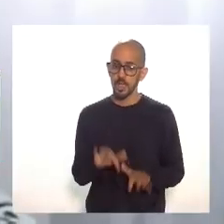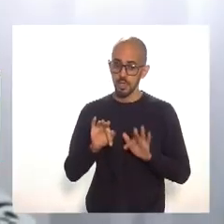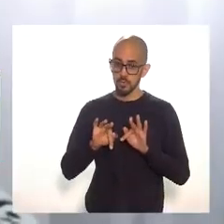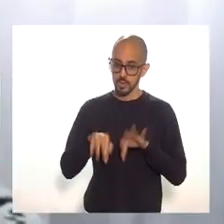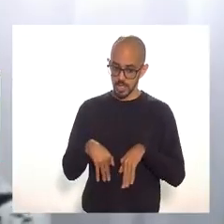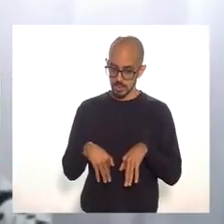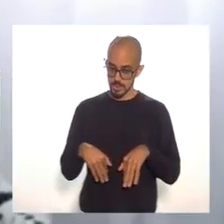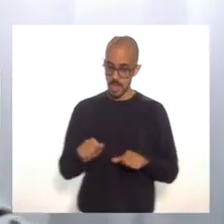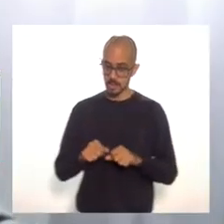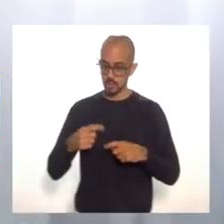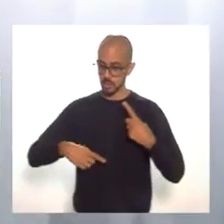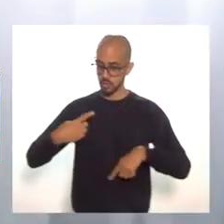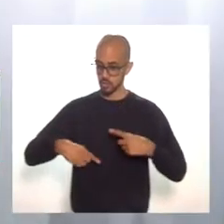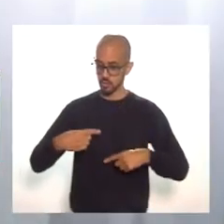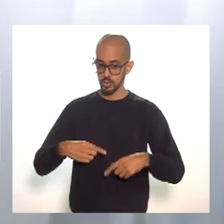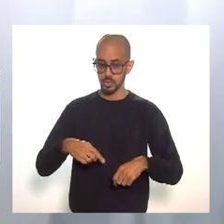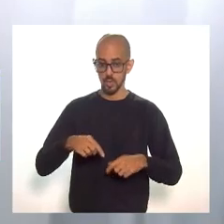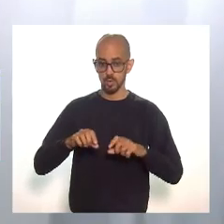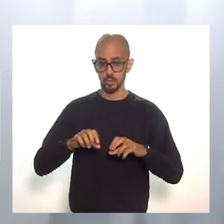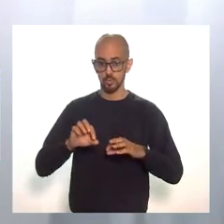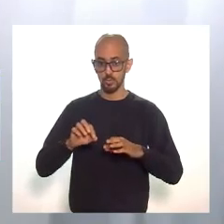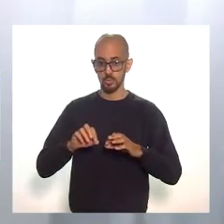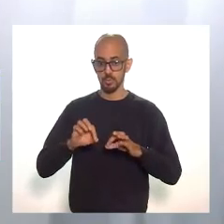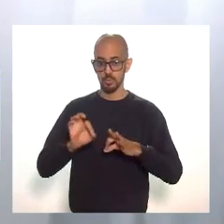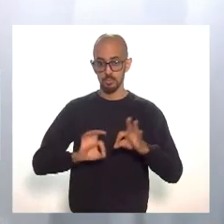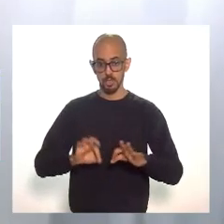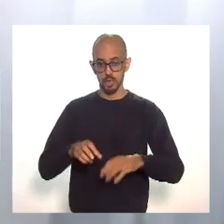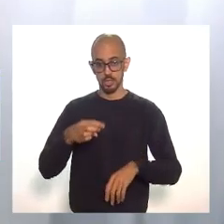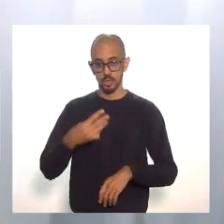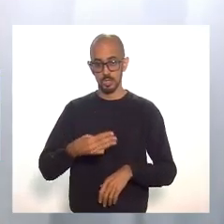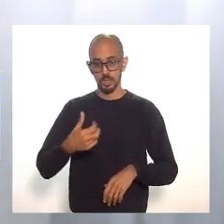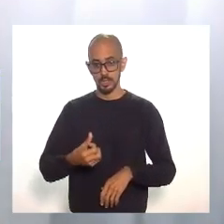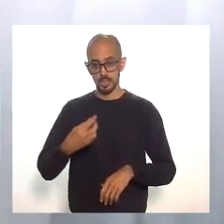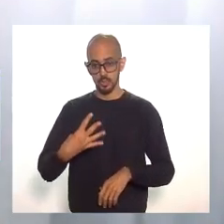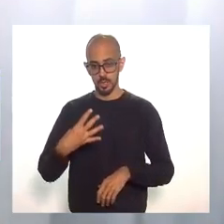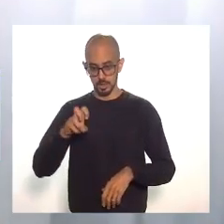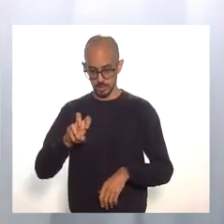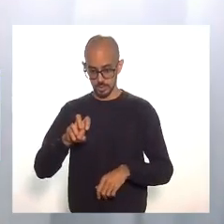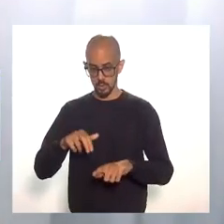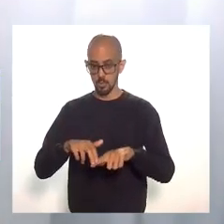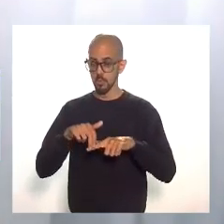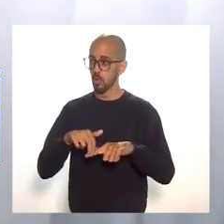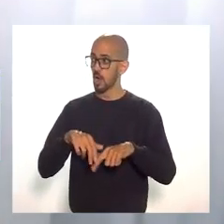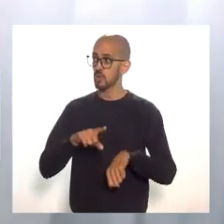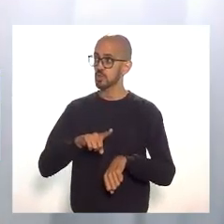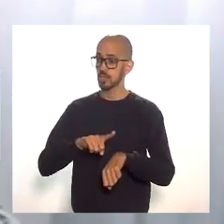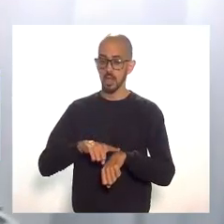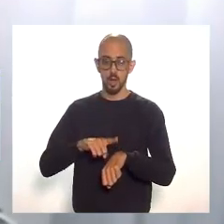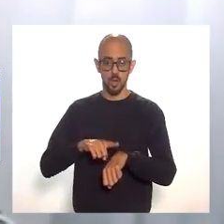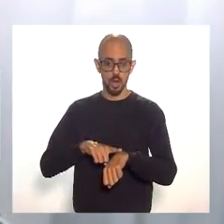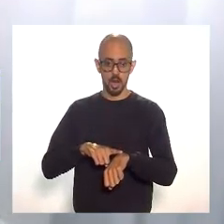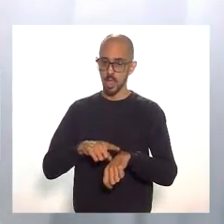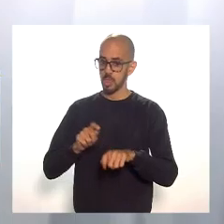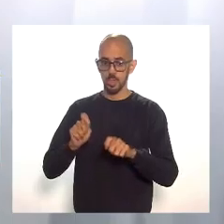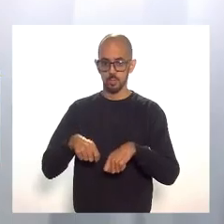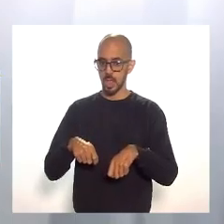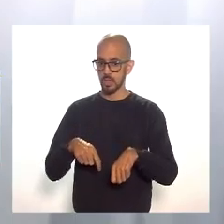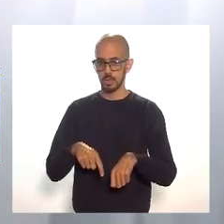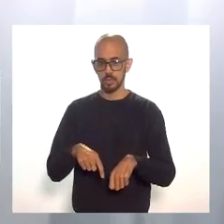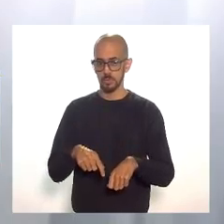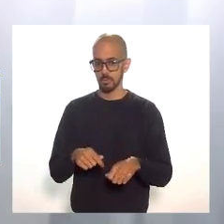Encerradas as discussões do projeto 3645. Dado o avançado da hora, não há tempo mais